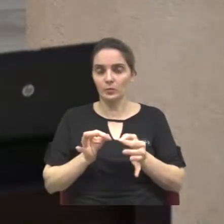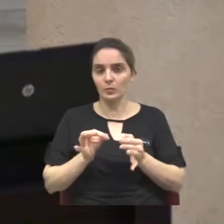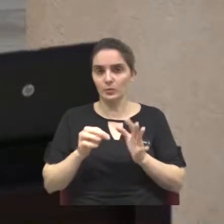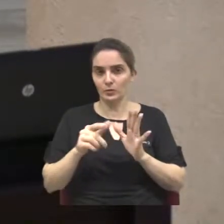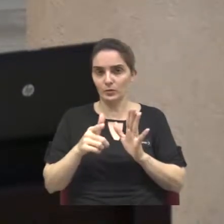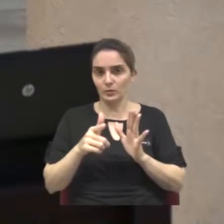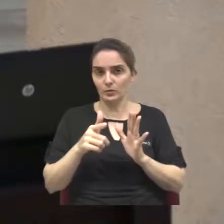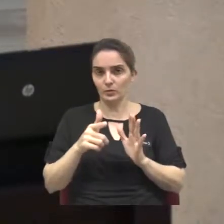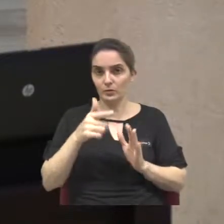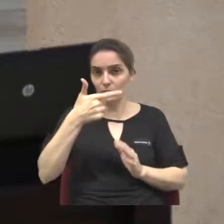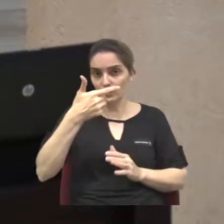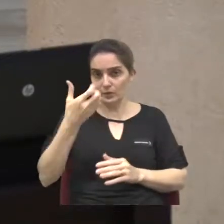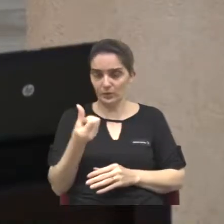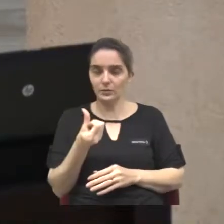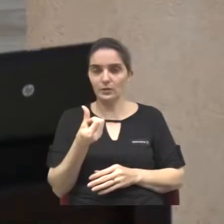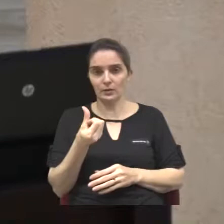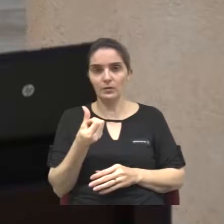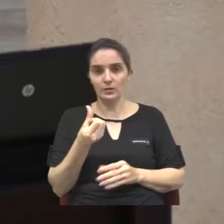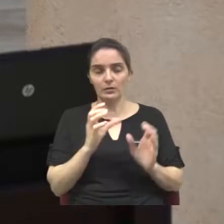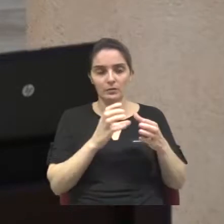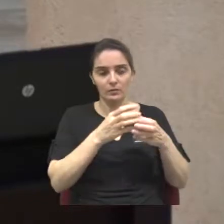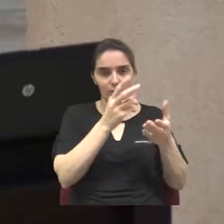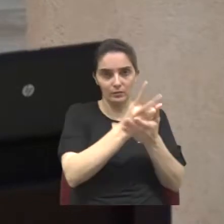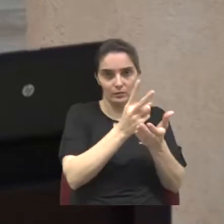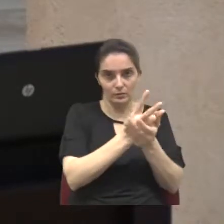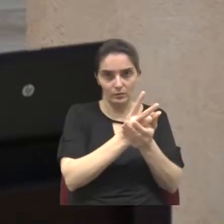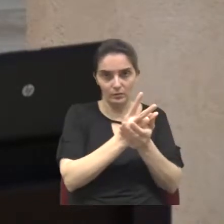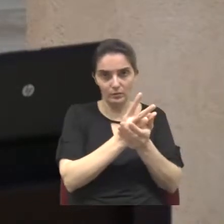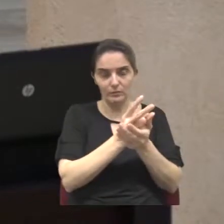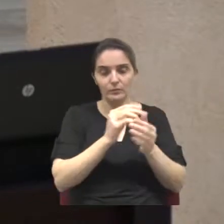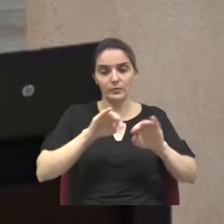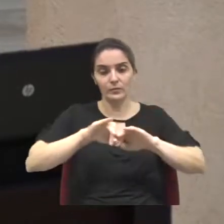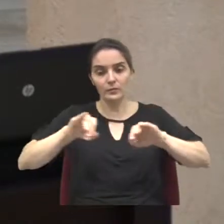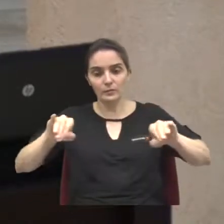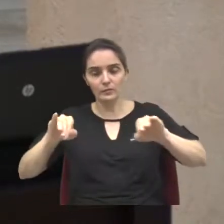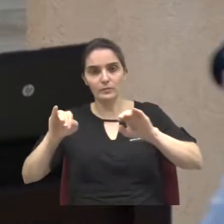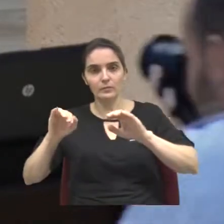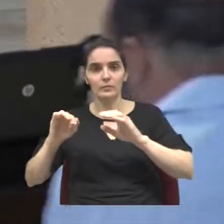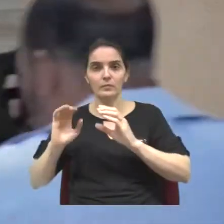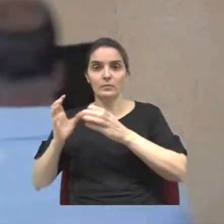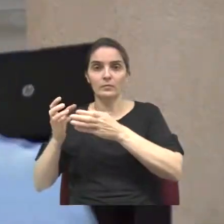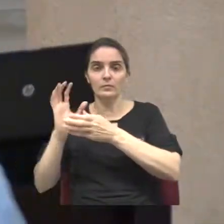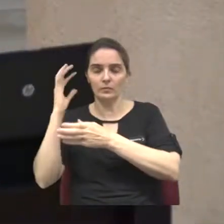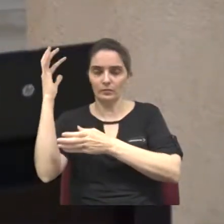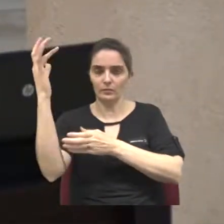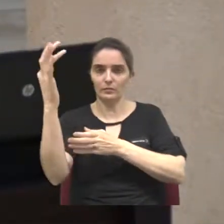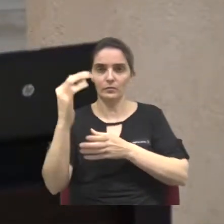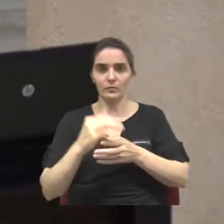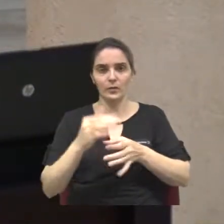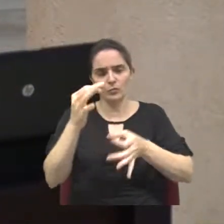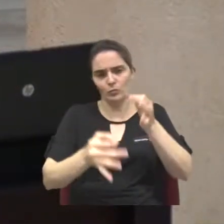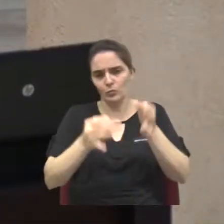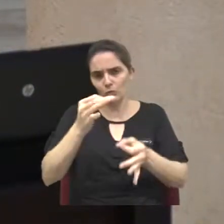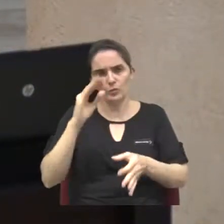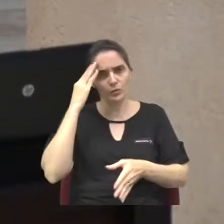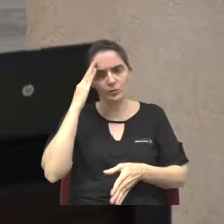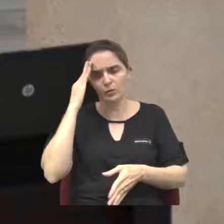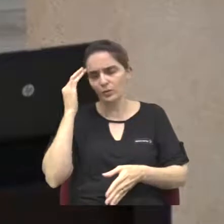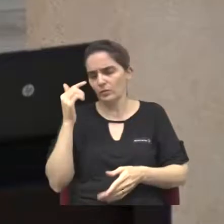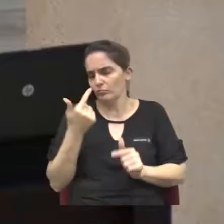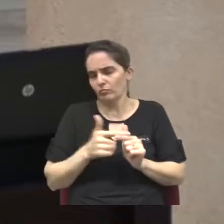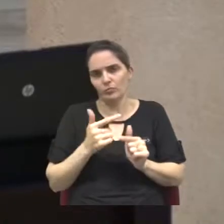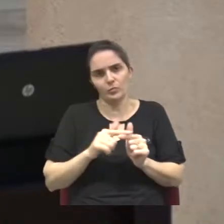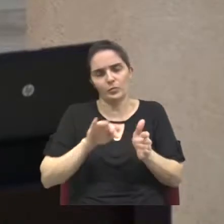permanente, que vai desvinculada a comissão do meio ambiente. Então, se o jurídico assim entender, não tem importância nenhuma, faça a retirada e permanece, então,